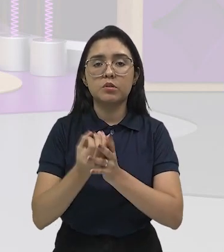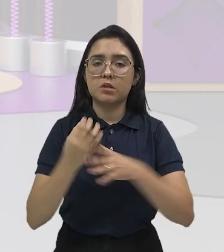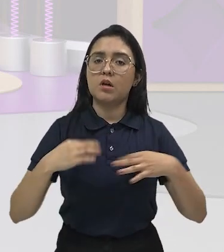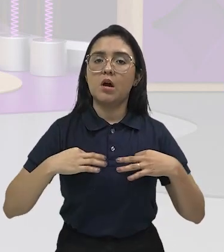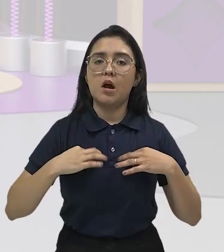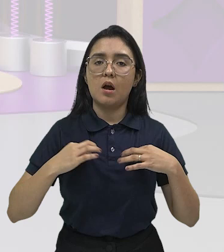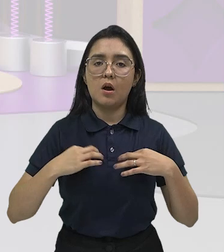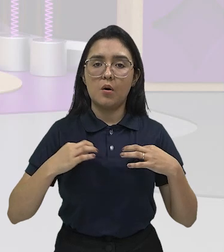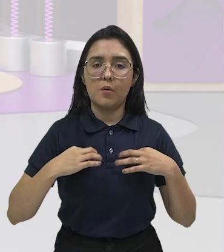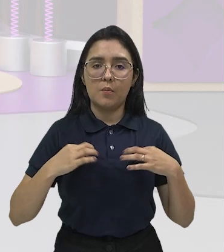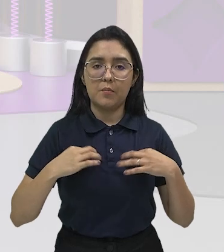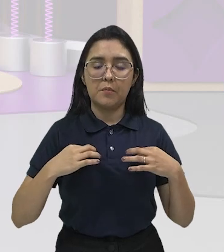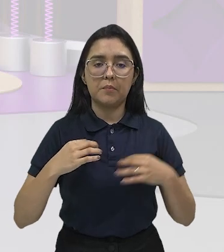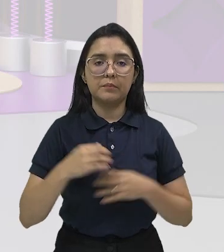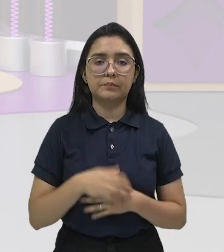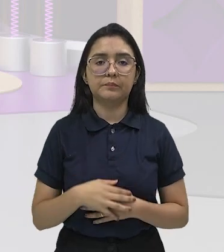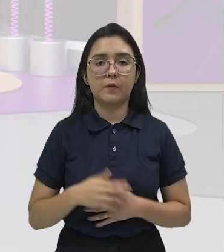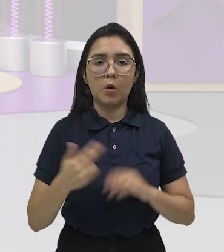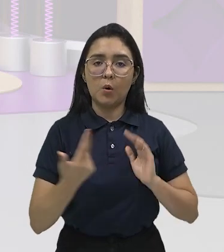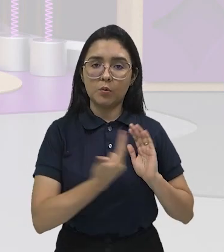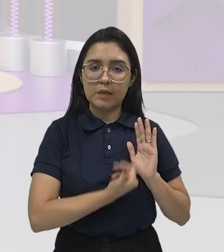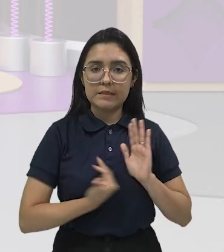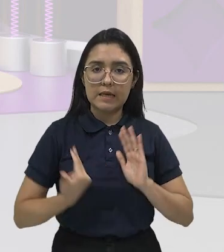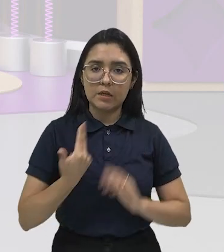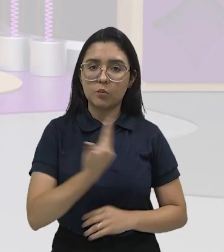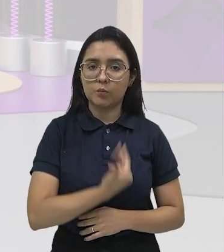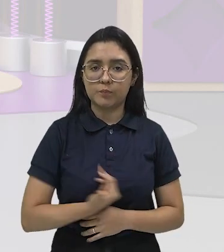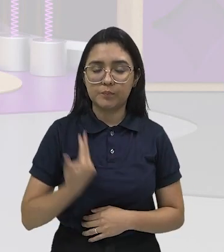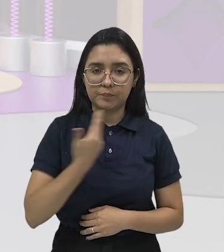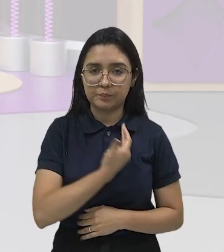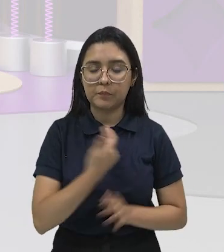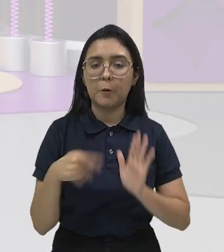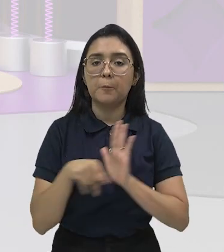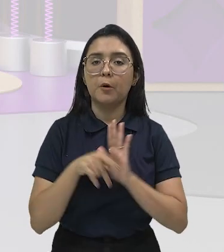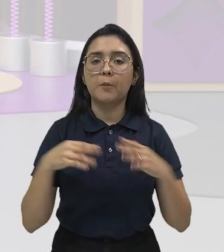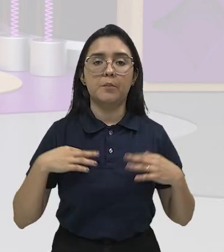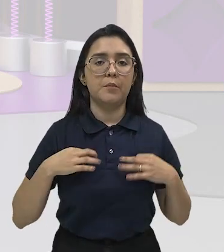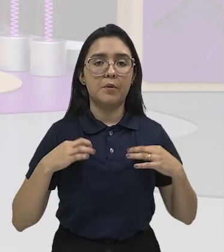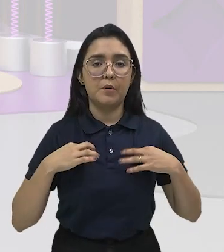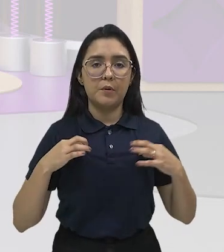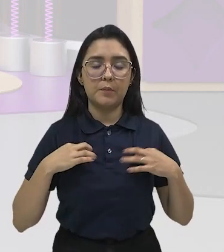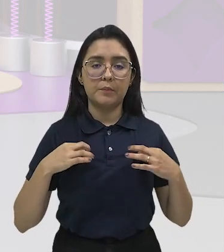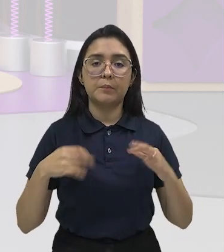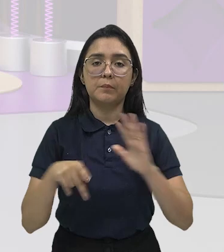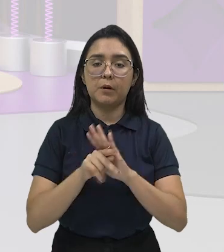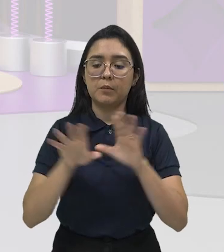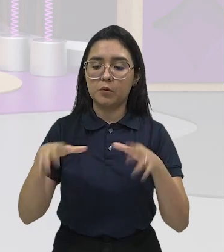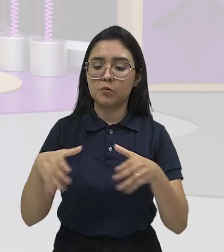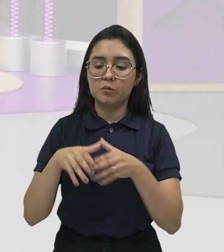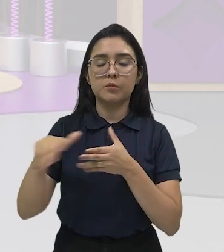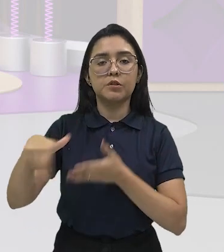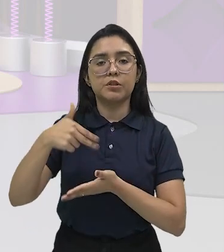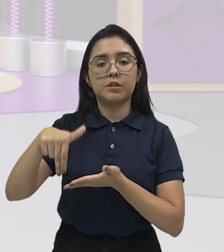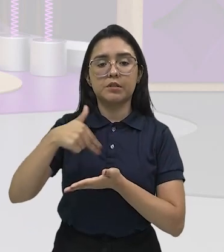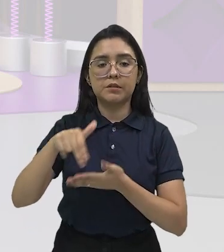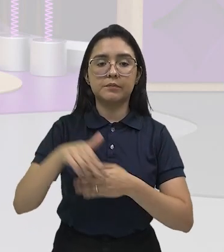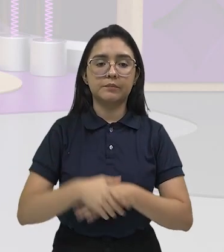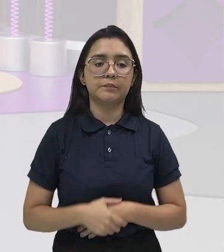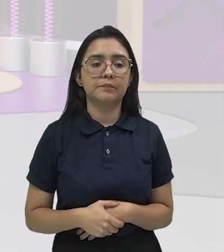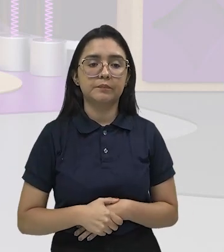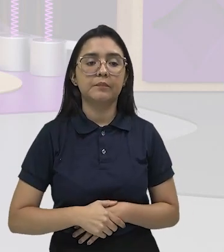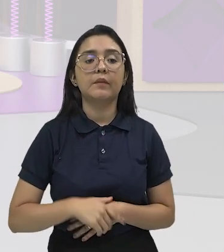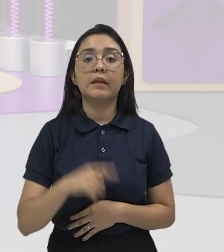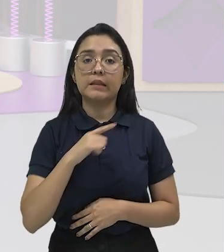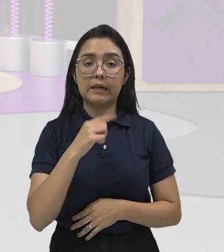o design do suéter, ou seja, o desenho, o suéter como um todo. Beleza? Para a sua equipe de dança. Há